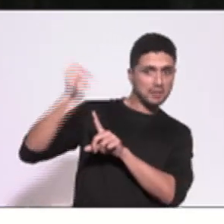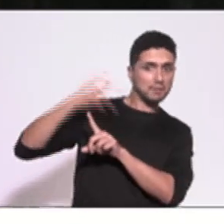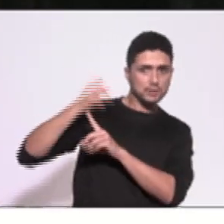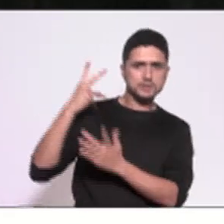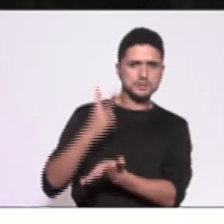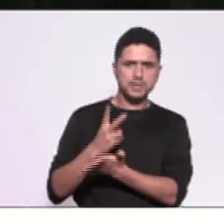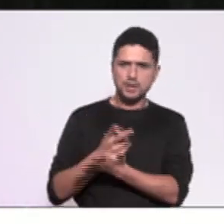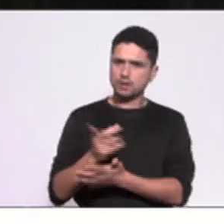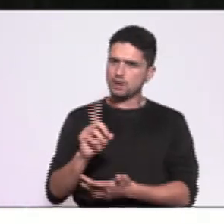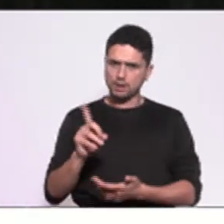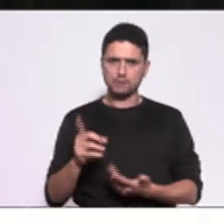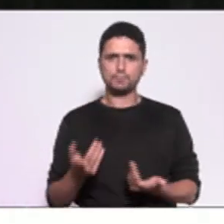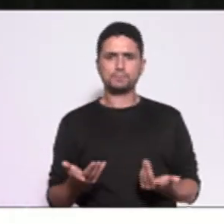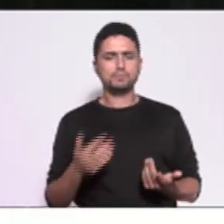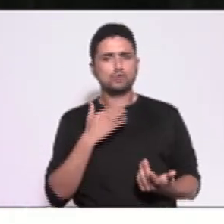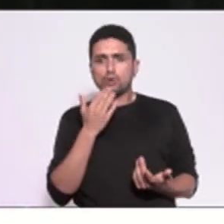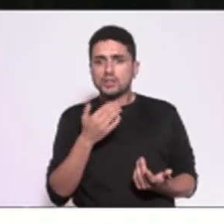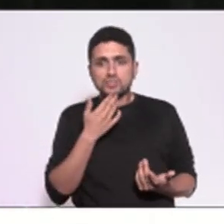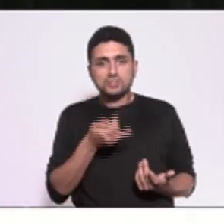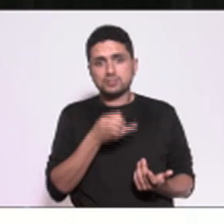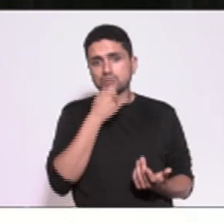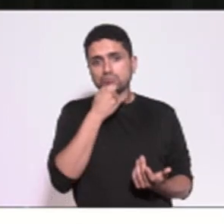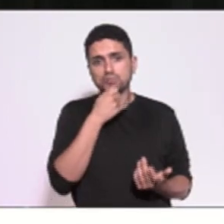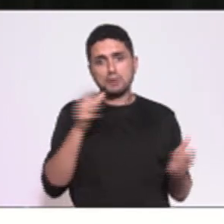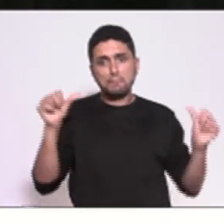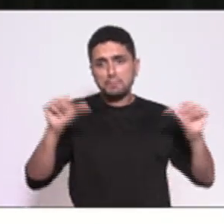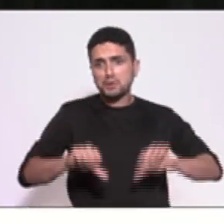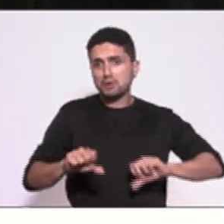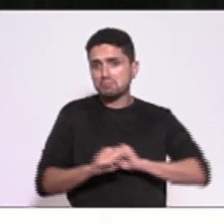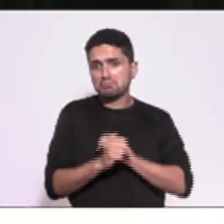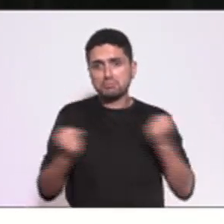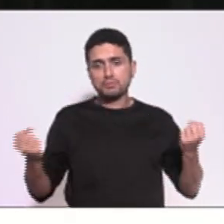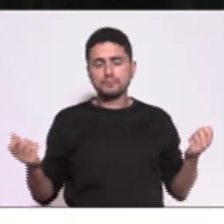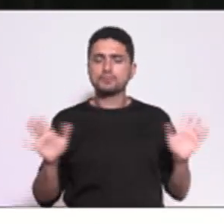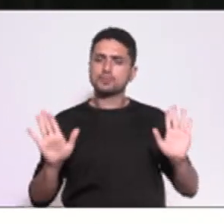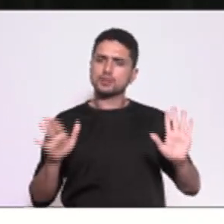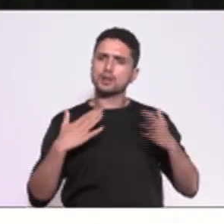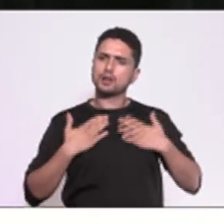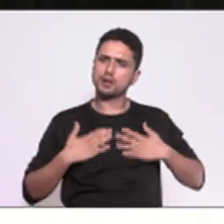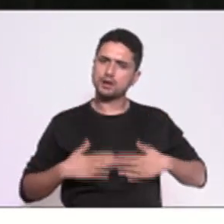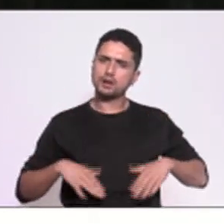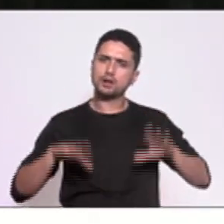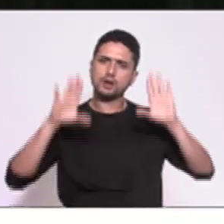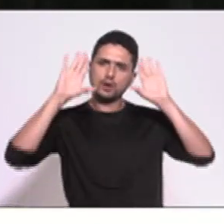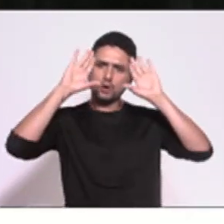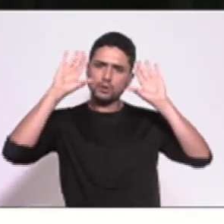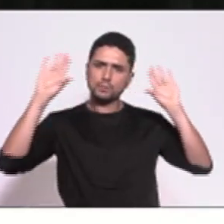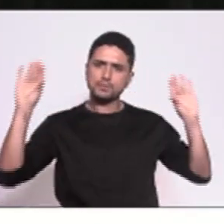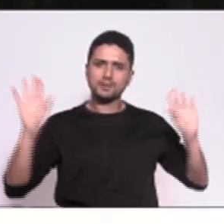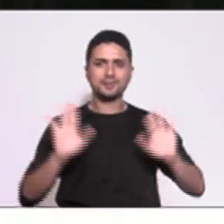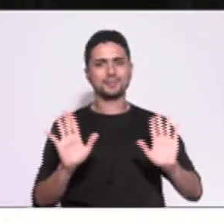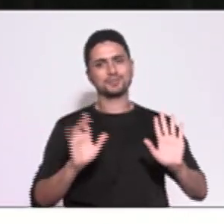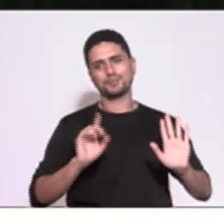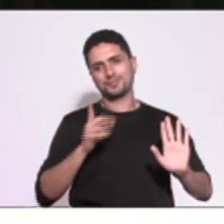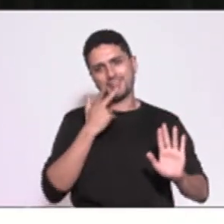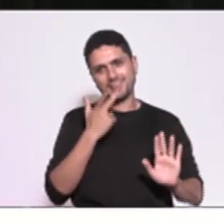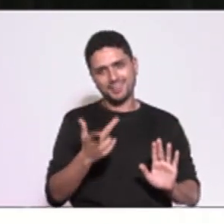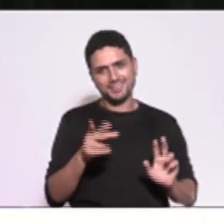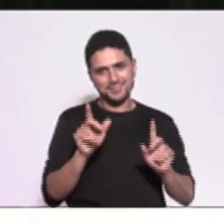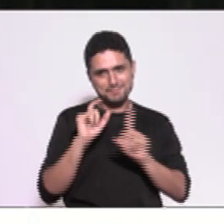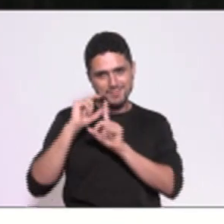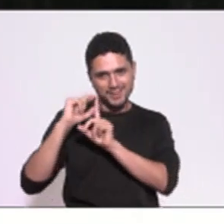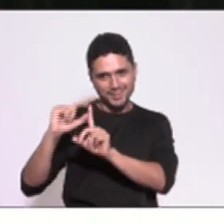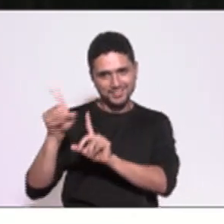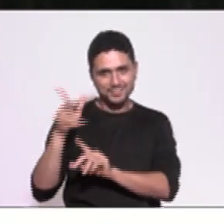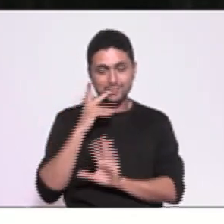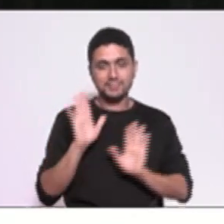chorar, pior não dá para ficar. Então você tem que relaxar, eu não vou usar o termo aqui, você tem que relaxar